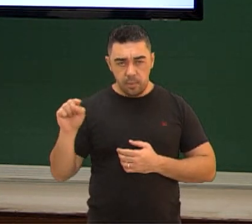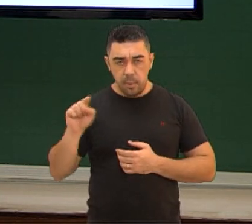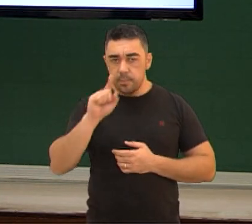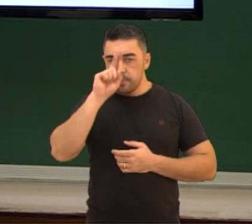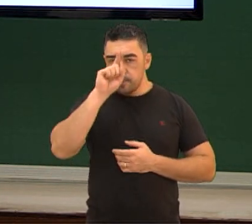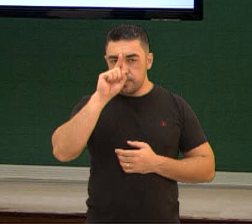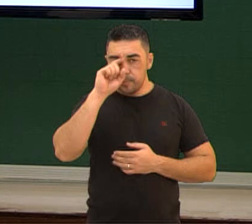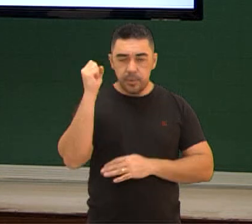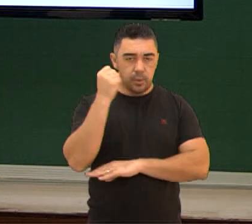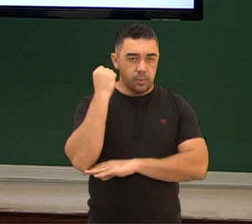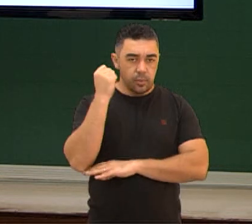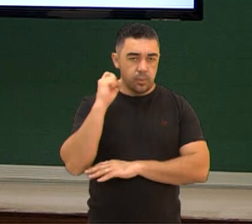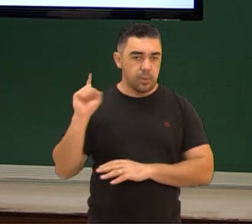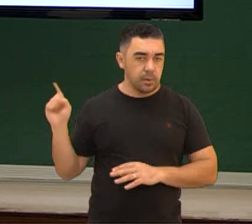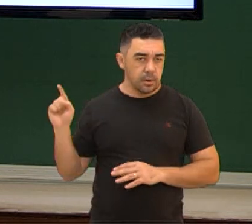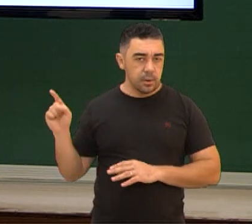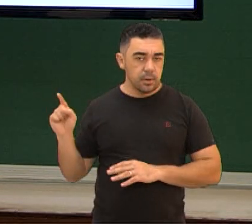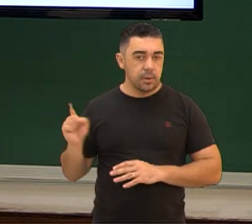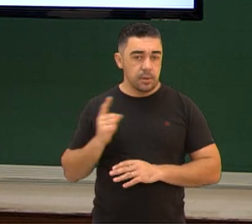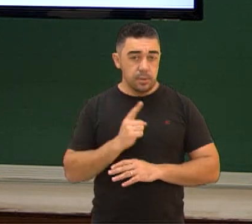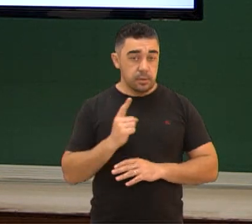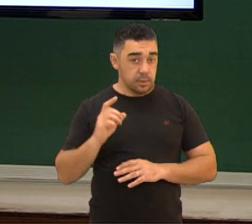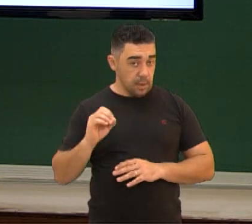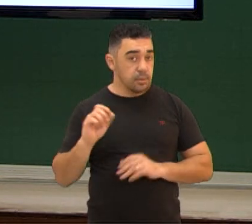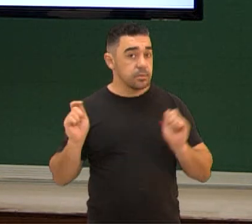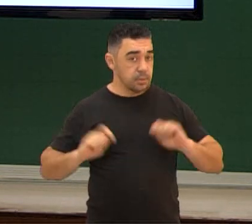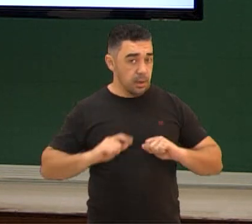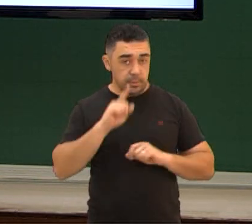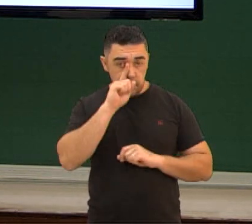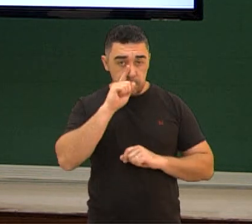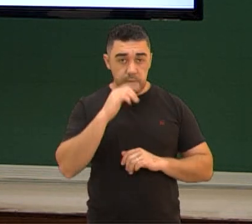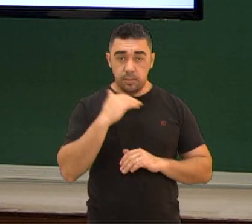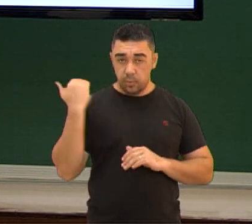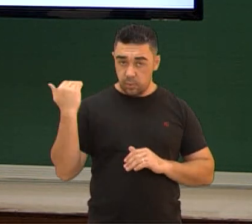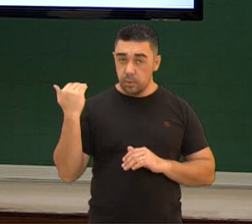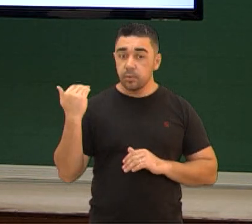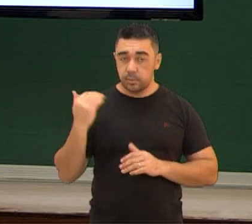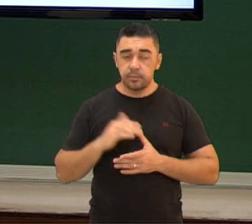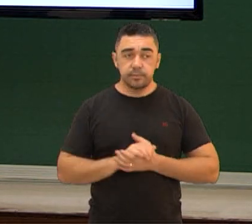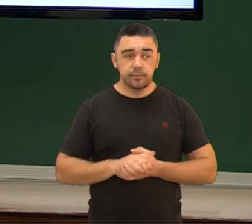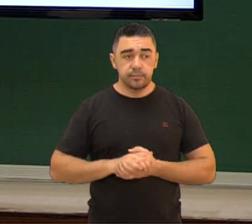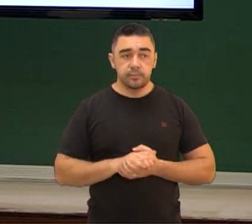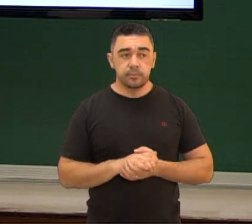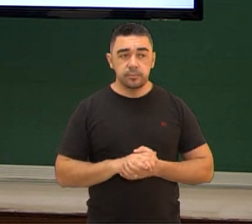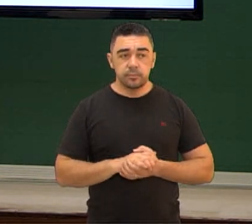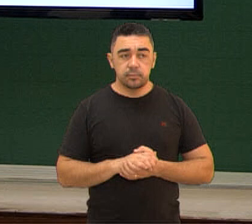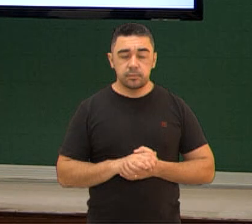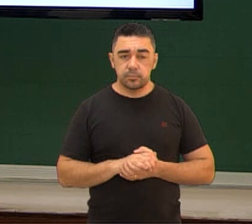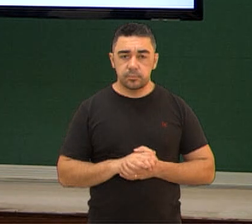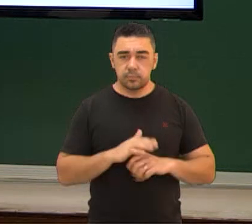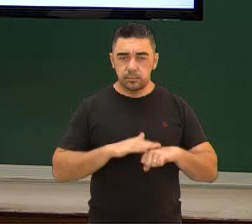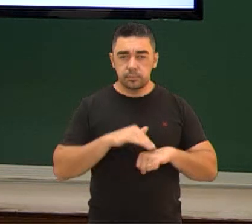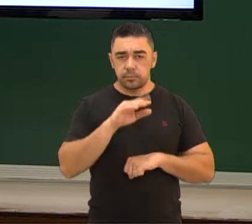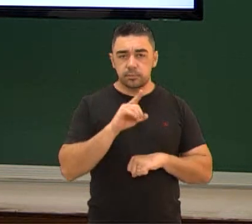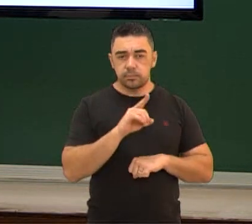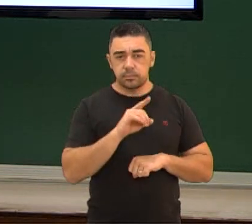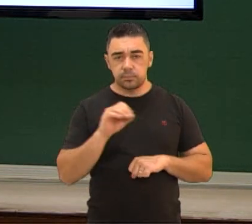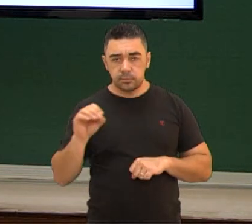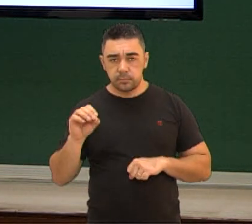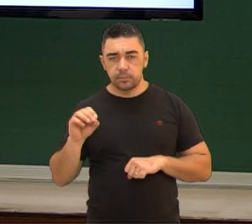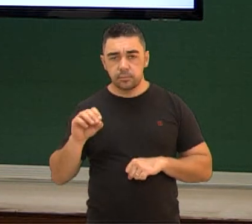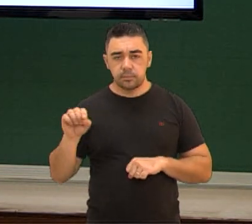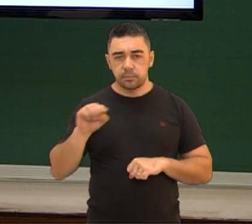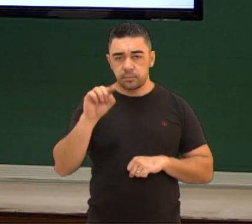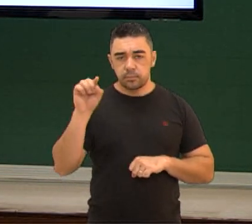Ligou em 110 volts esse negócio, é perigoso, a corrente mata. Muito perigosa essa corrente aqui, tá? Acima de 100 ohms já começa